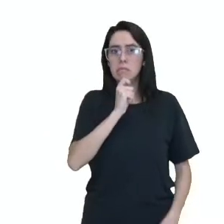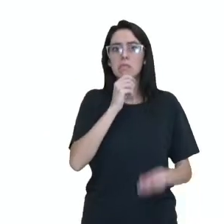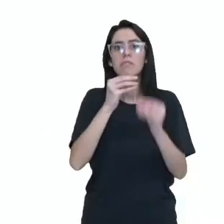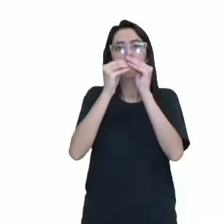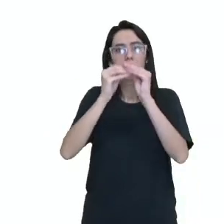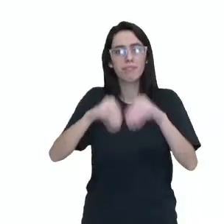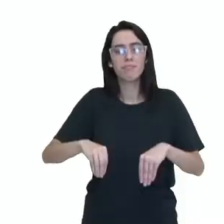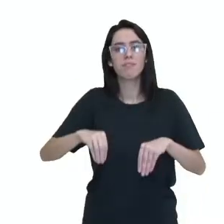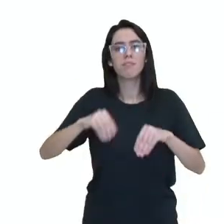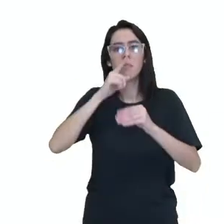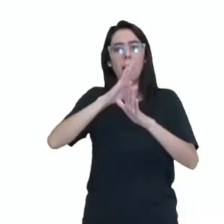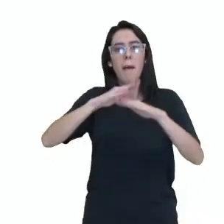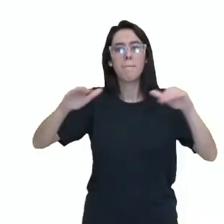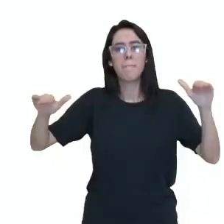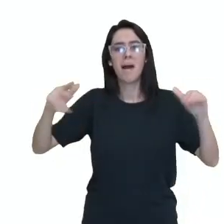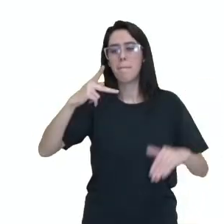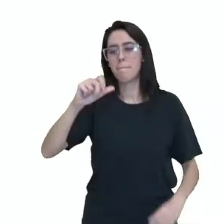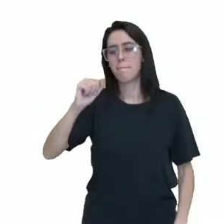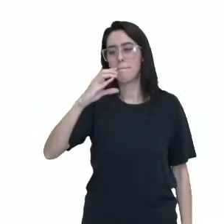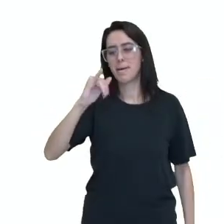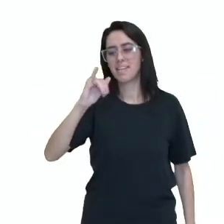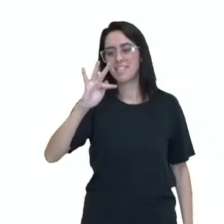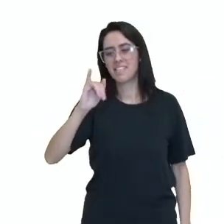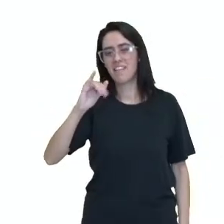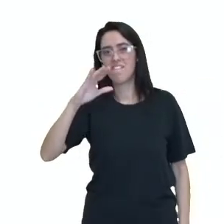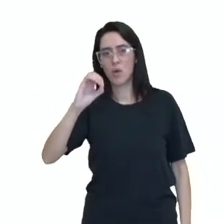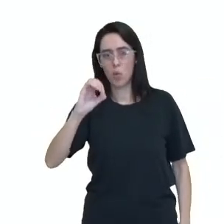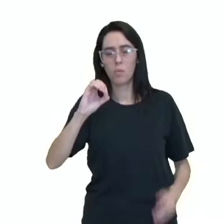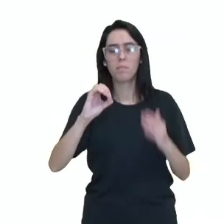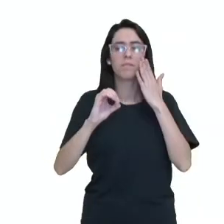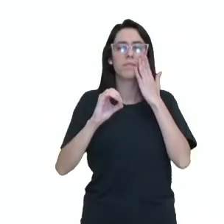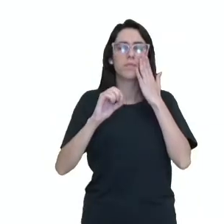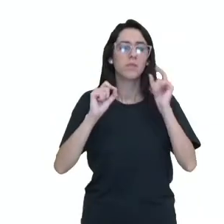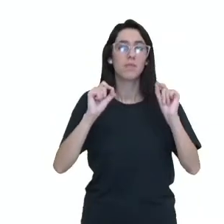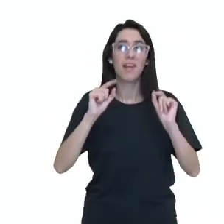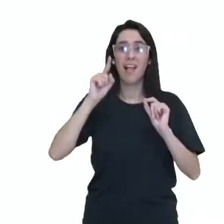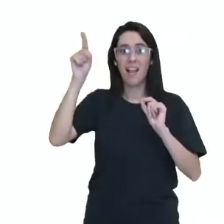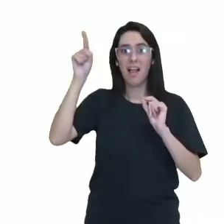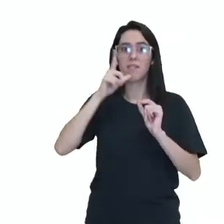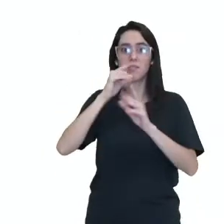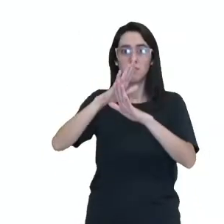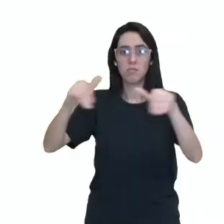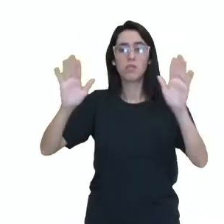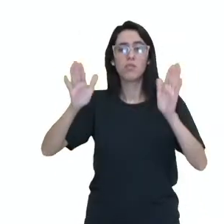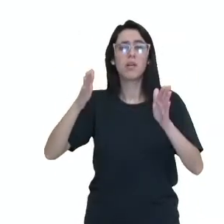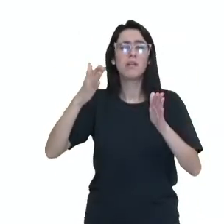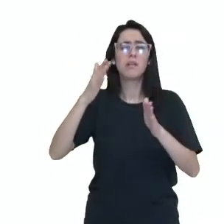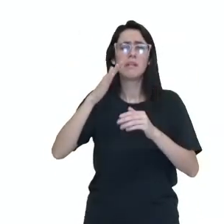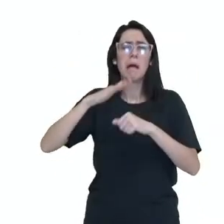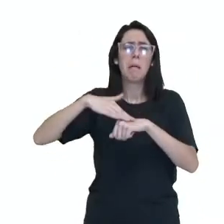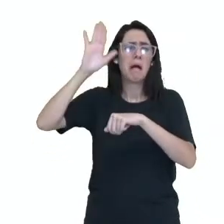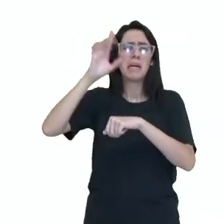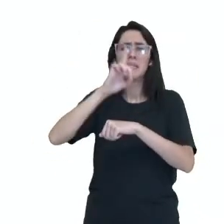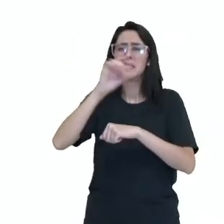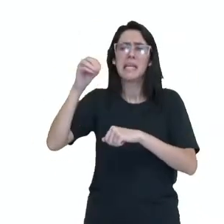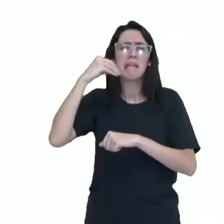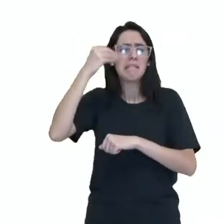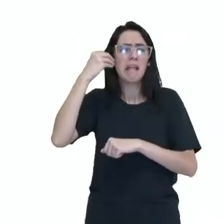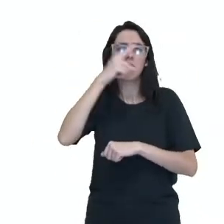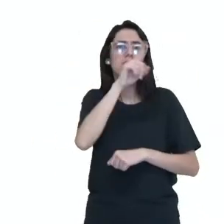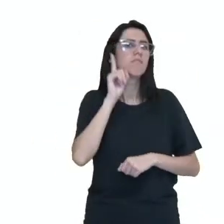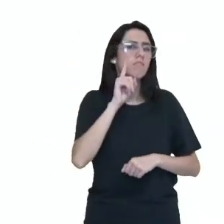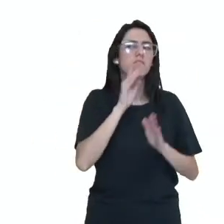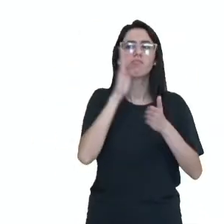o Agence France Press, no Pacífico Central, foram mais de 100 testes realizados pelos norte-americanos, dos